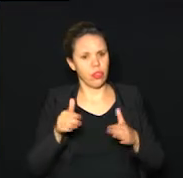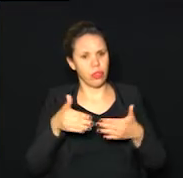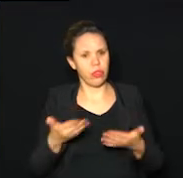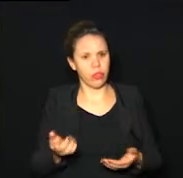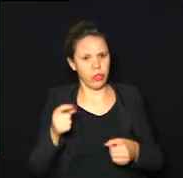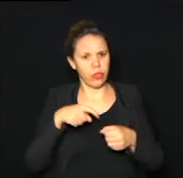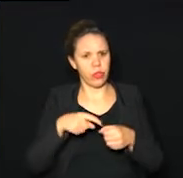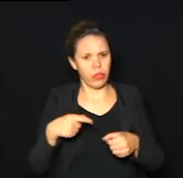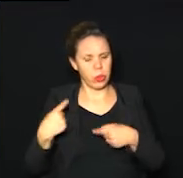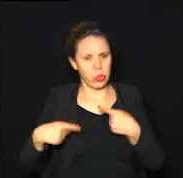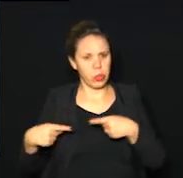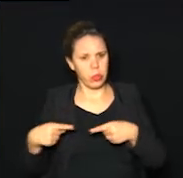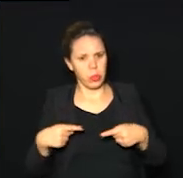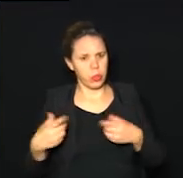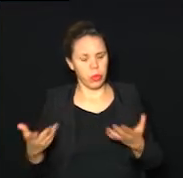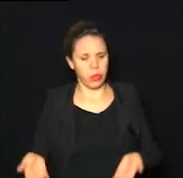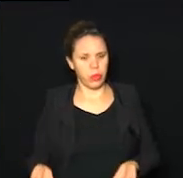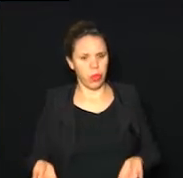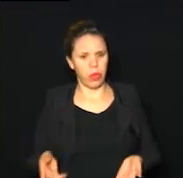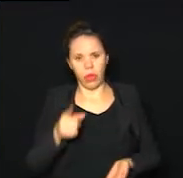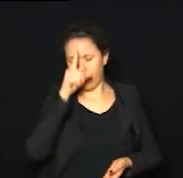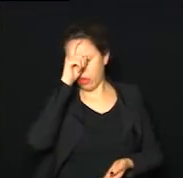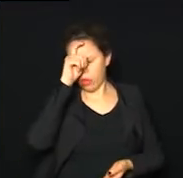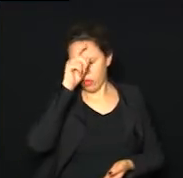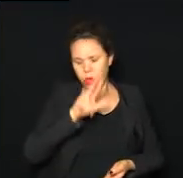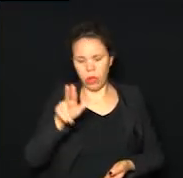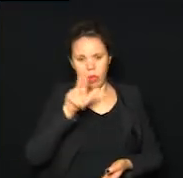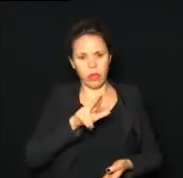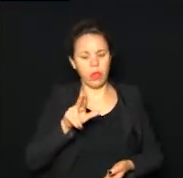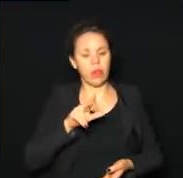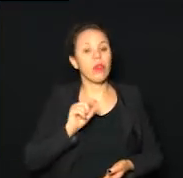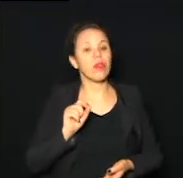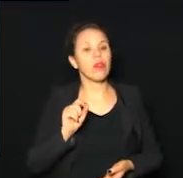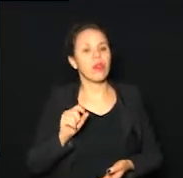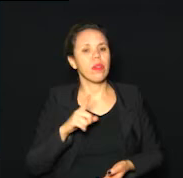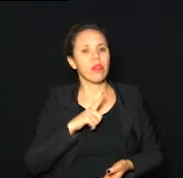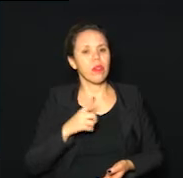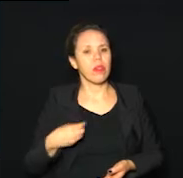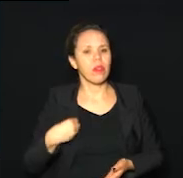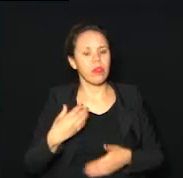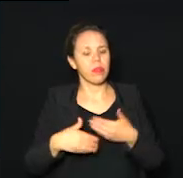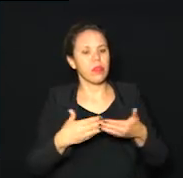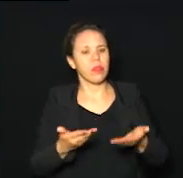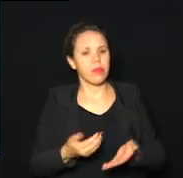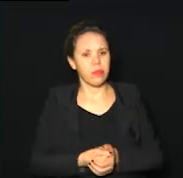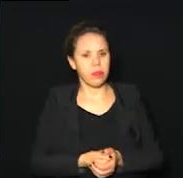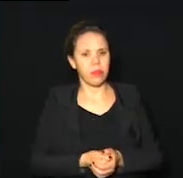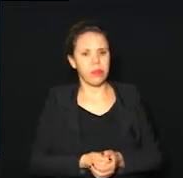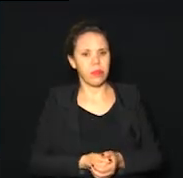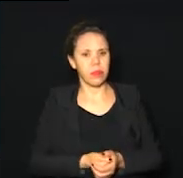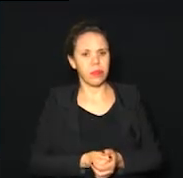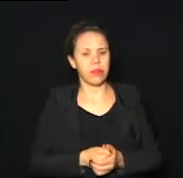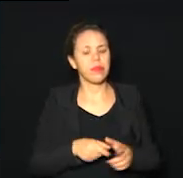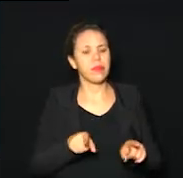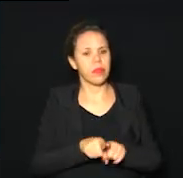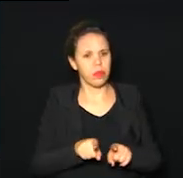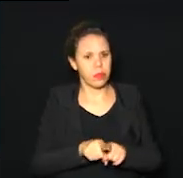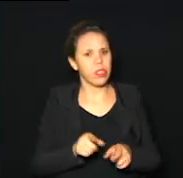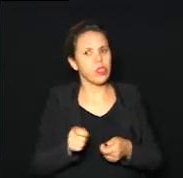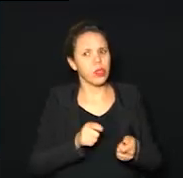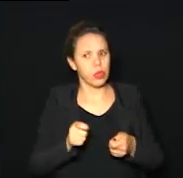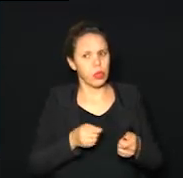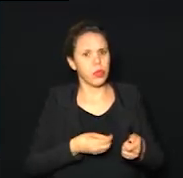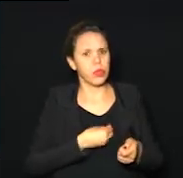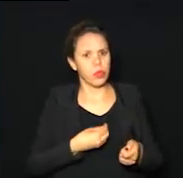especificamente ao nosso debate do hospital da universidade, quem está na ponta do processo também está lidando com